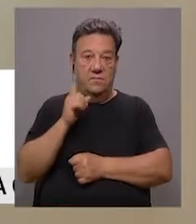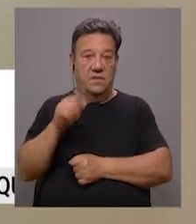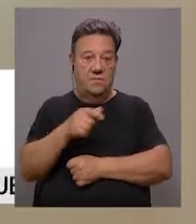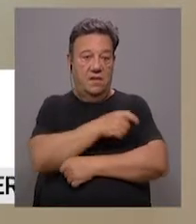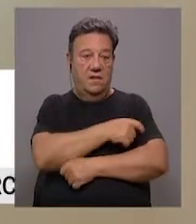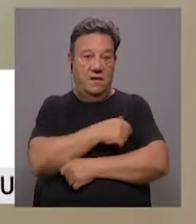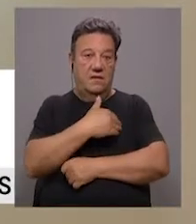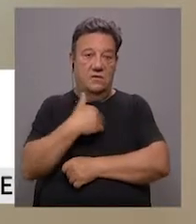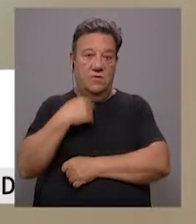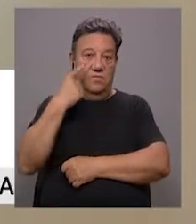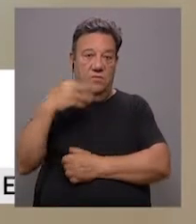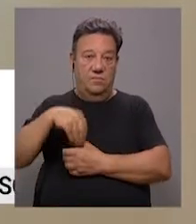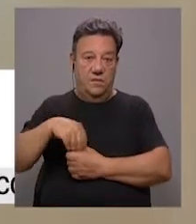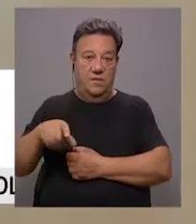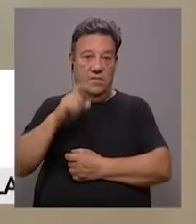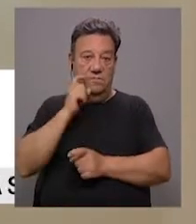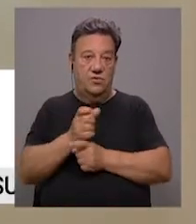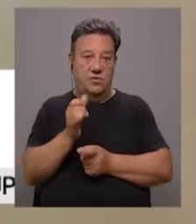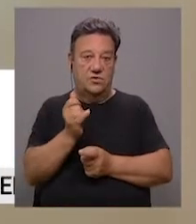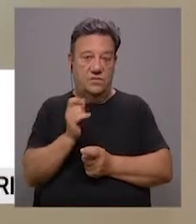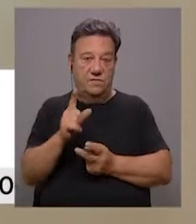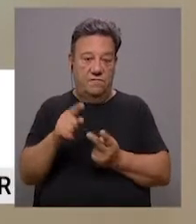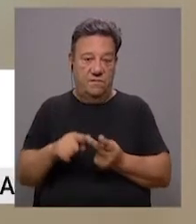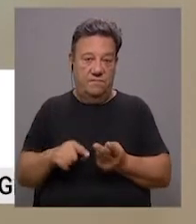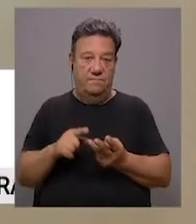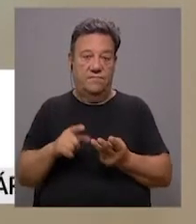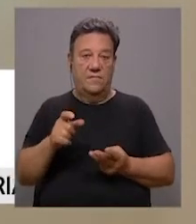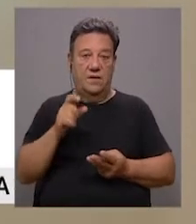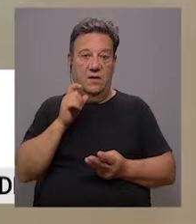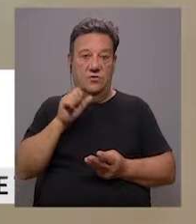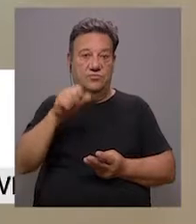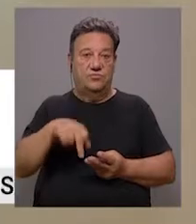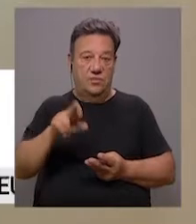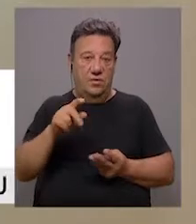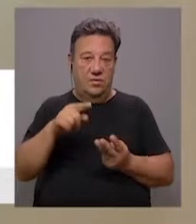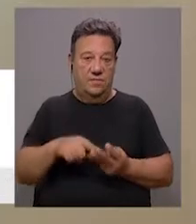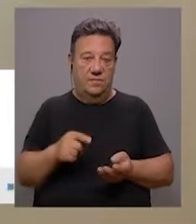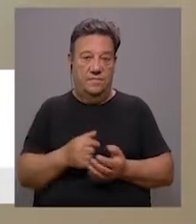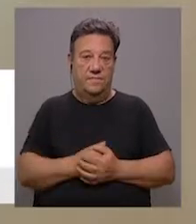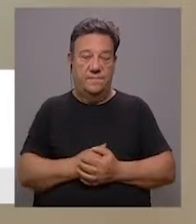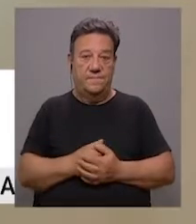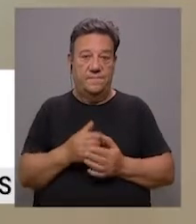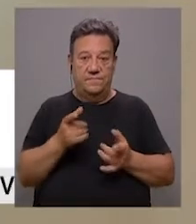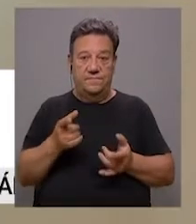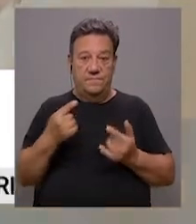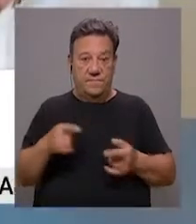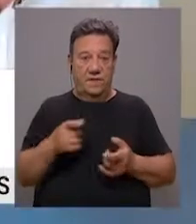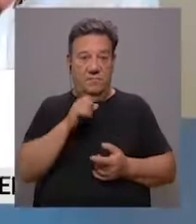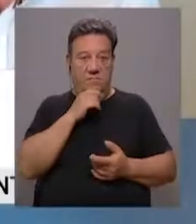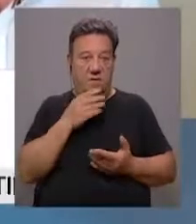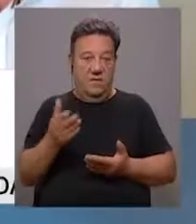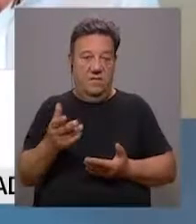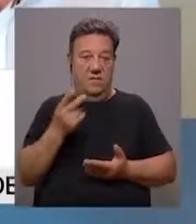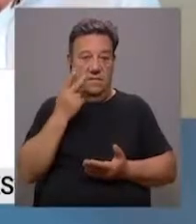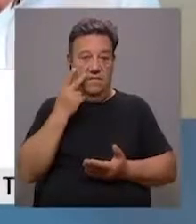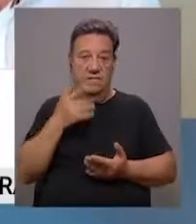Saúde Pública, a Proteção Civil, a Guarda Nacional Republicana. E, portanto, tem esta possibilidade de